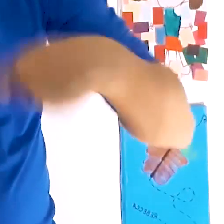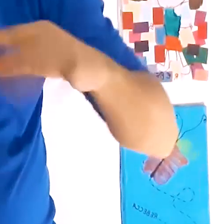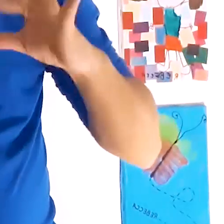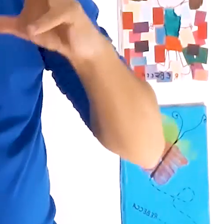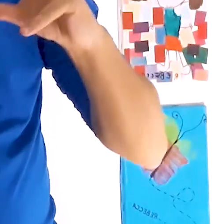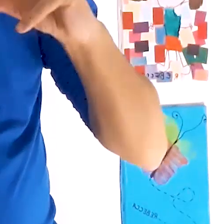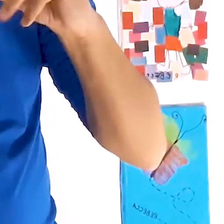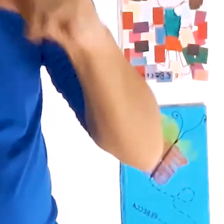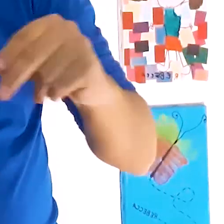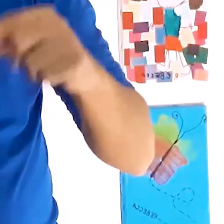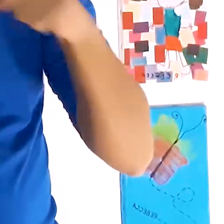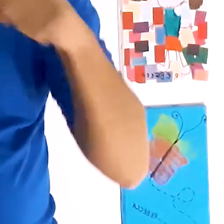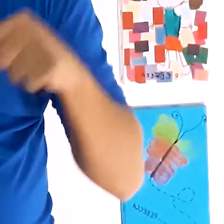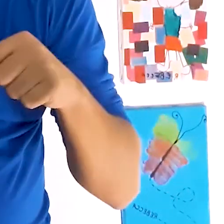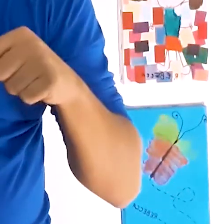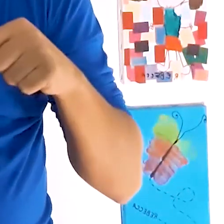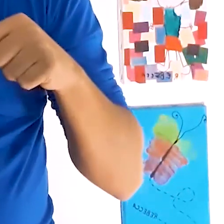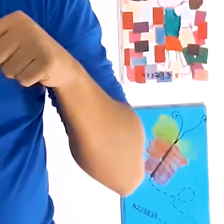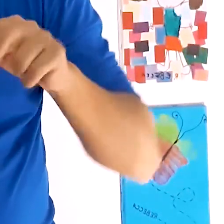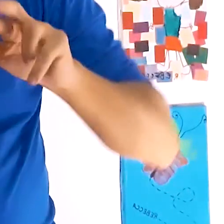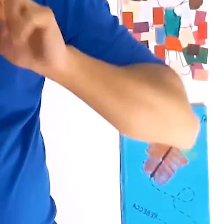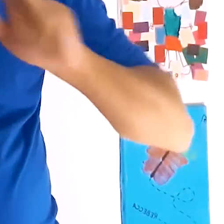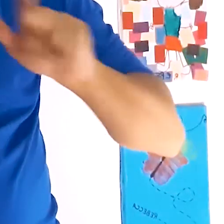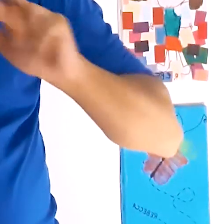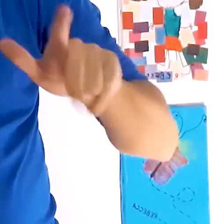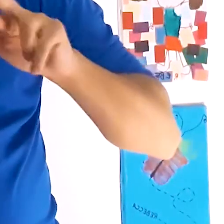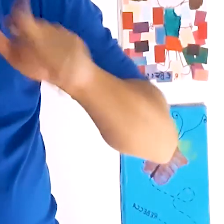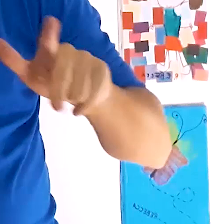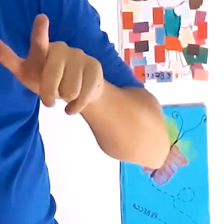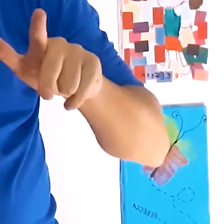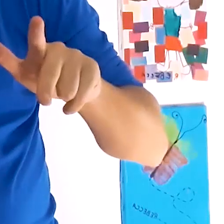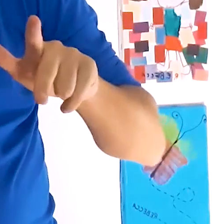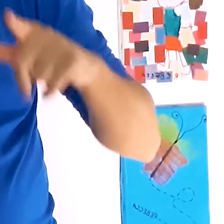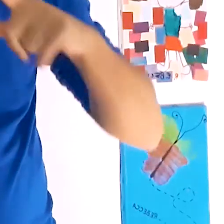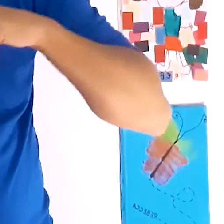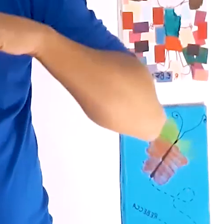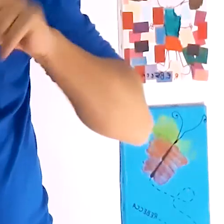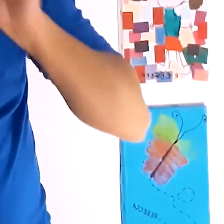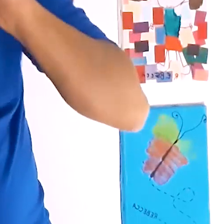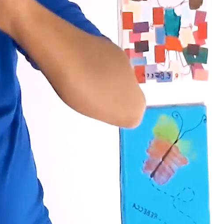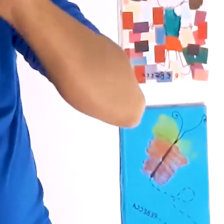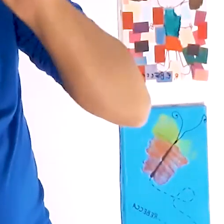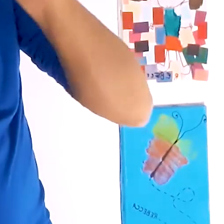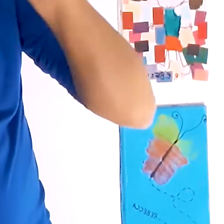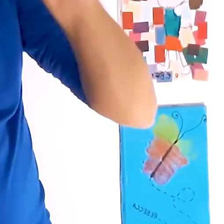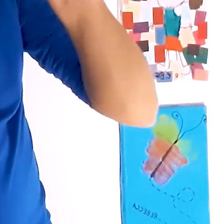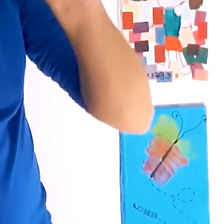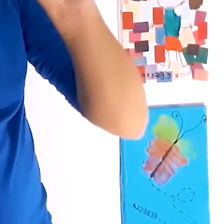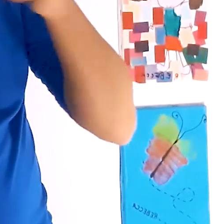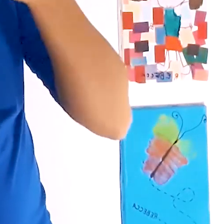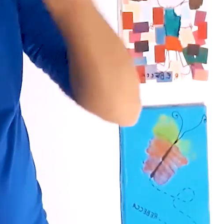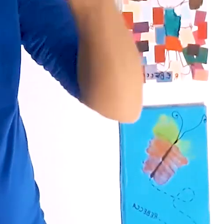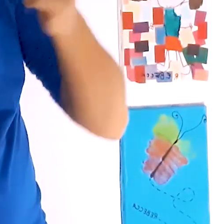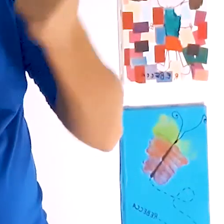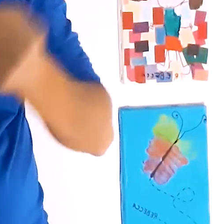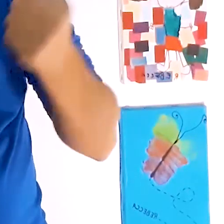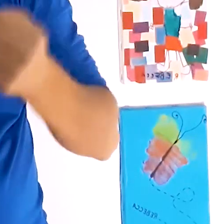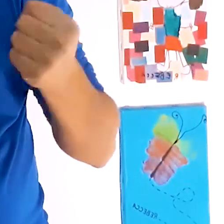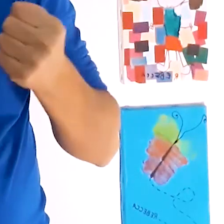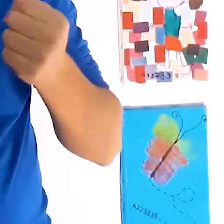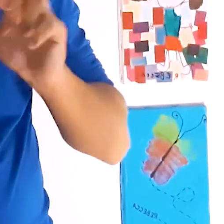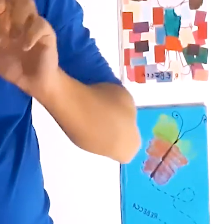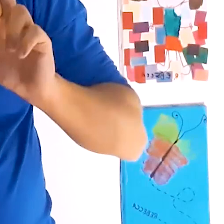ser abastecido dessa forma? Nada disso. Tem por aí um outro tipo de